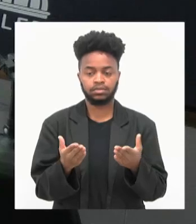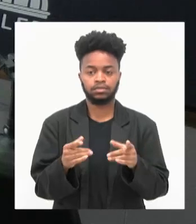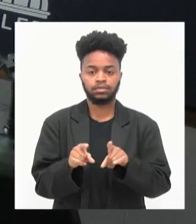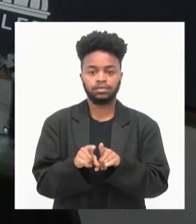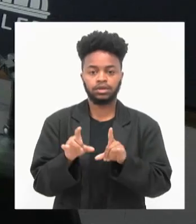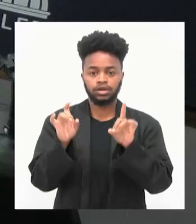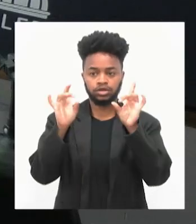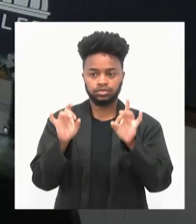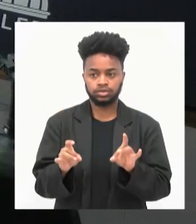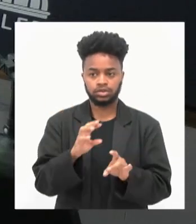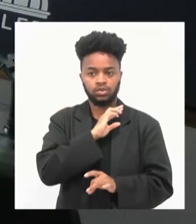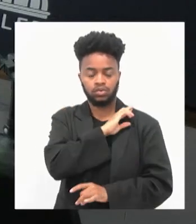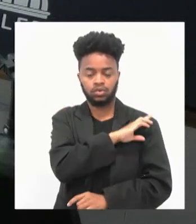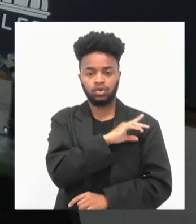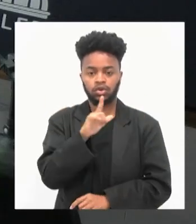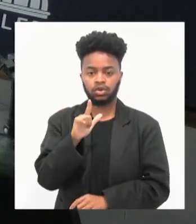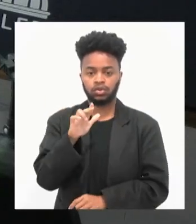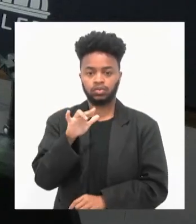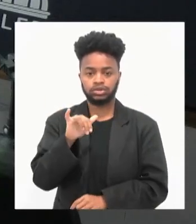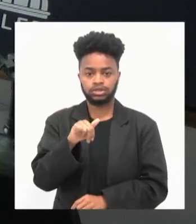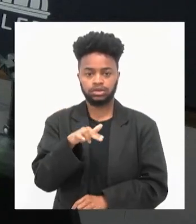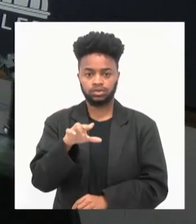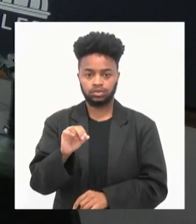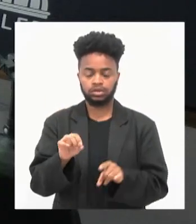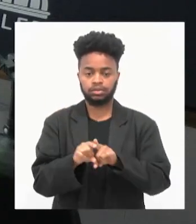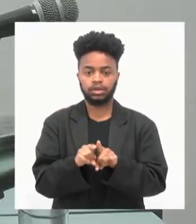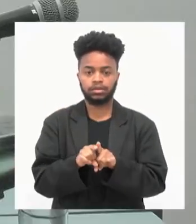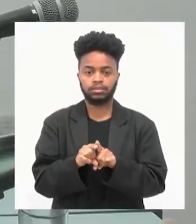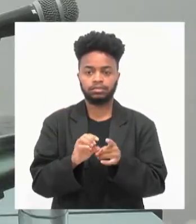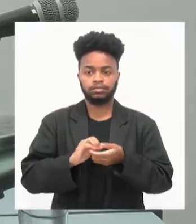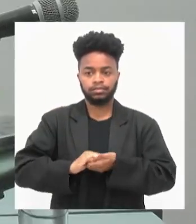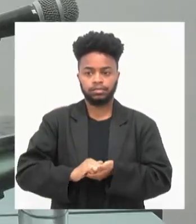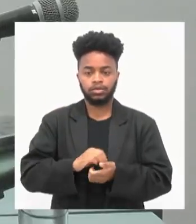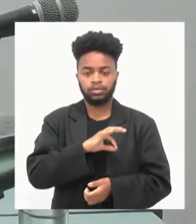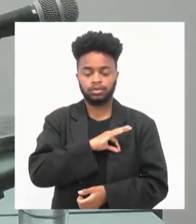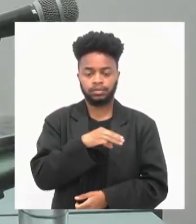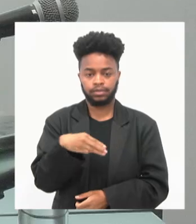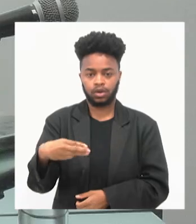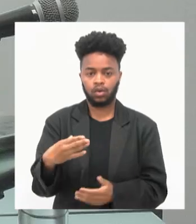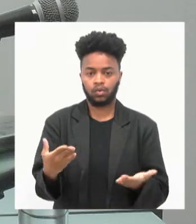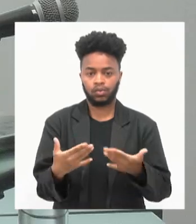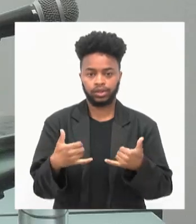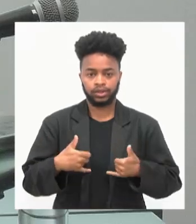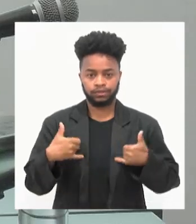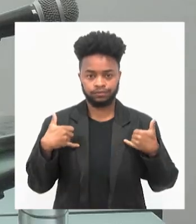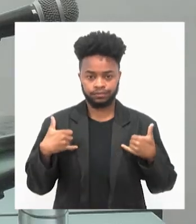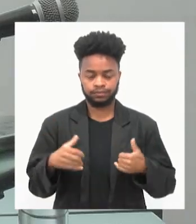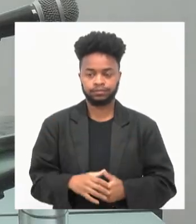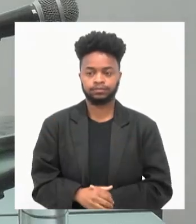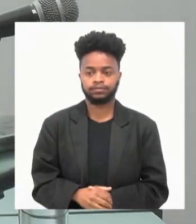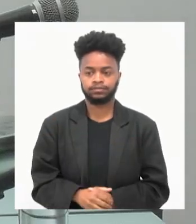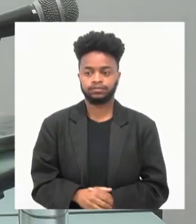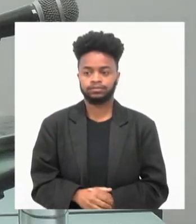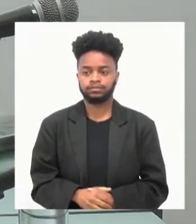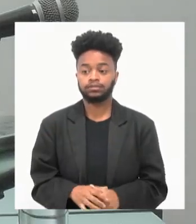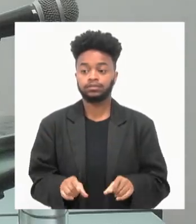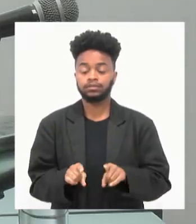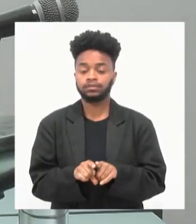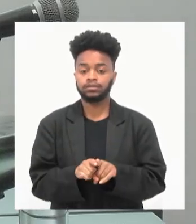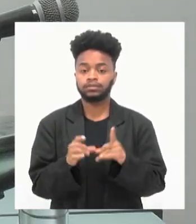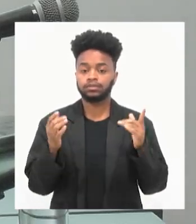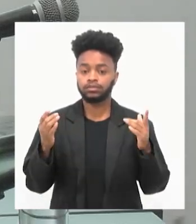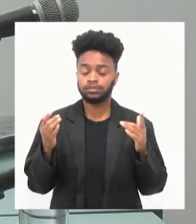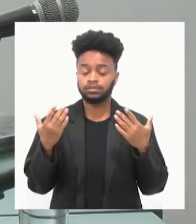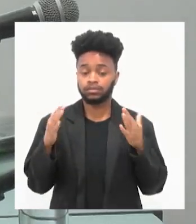especial o Coronel Luciano. Em nome dele, saudar a Polícia Militar, que faz aniversário hoje. Na verdade, enaltecer aqui